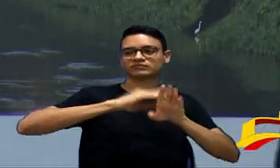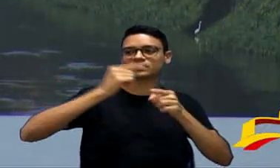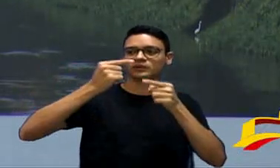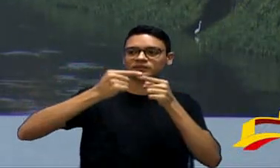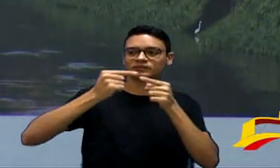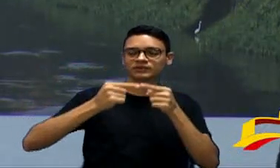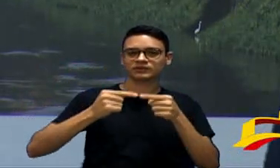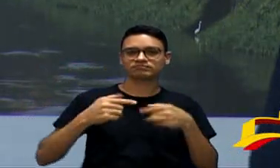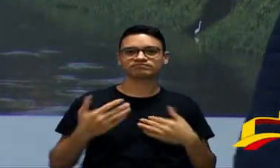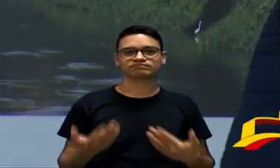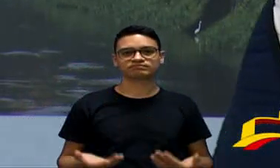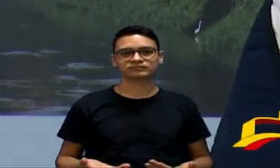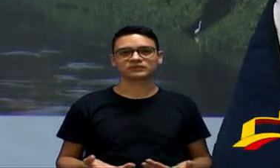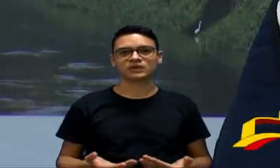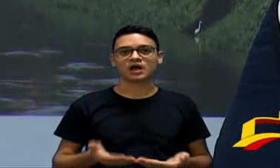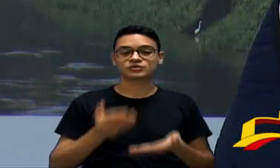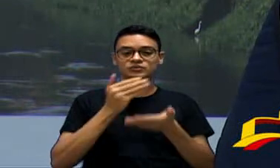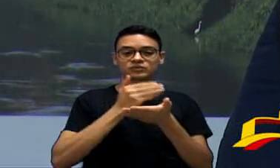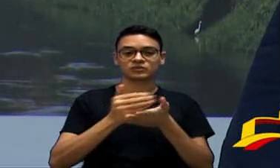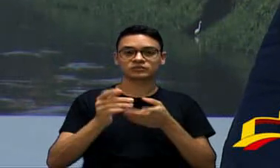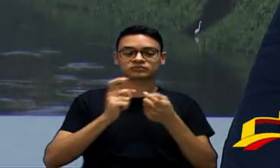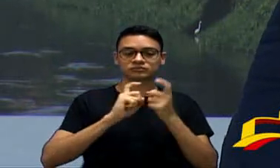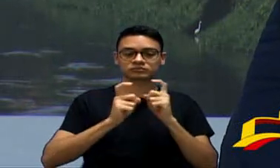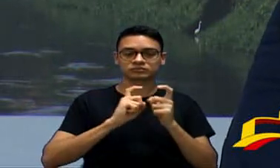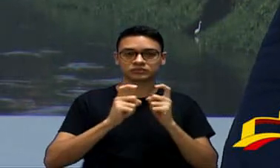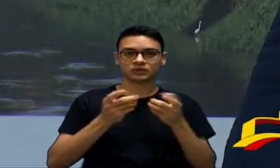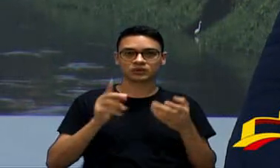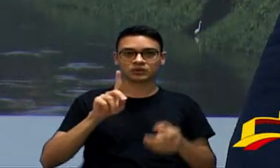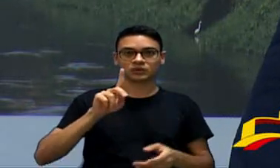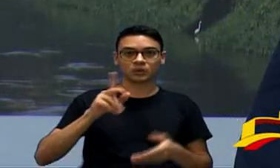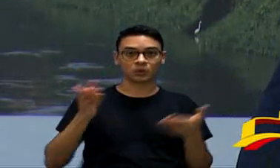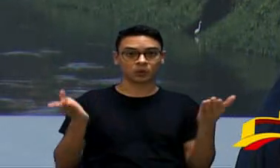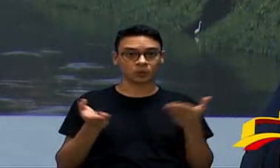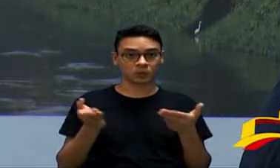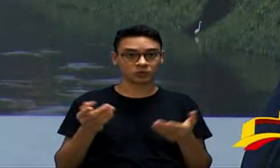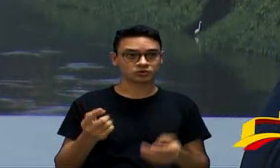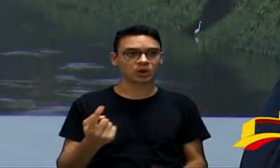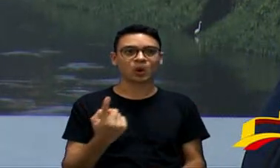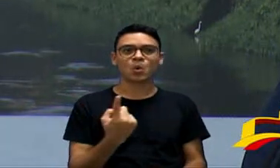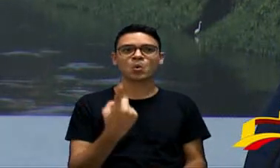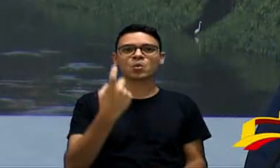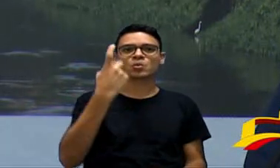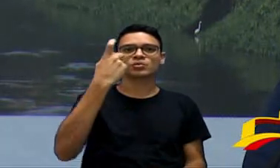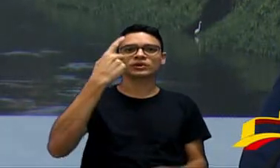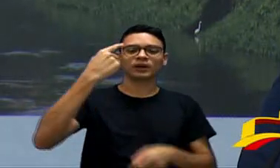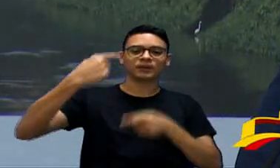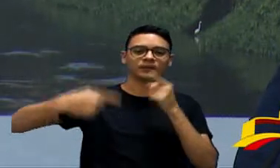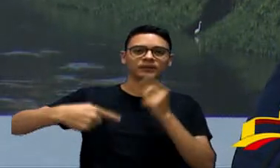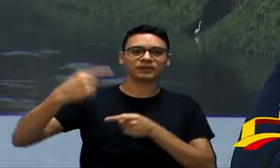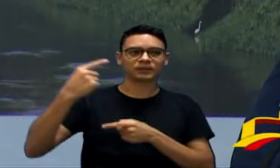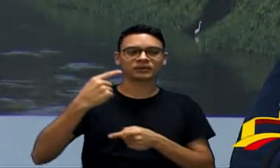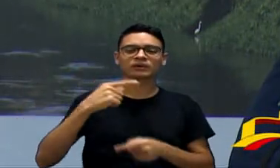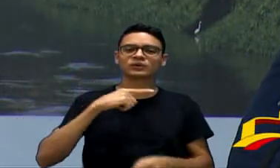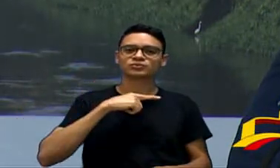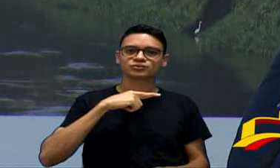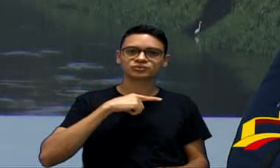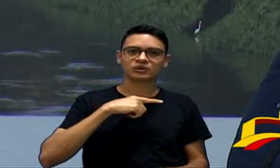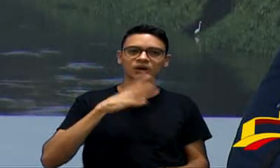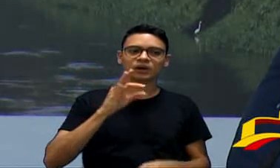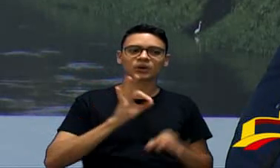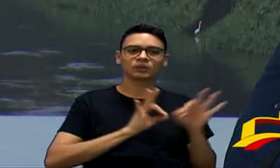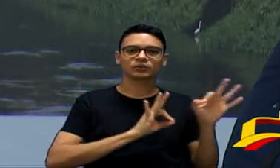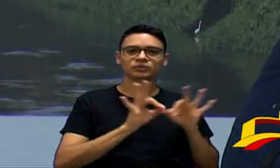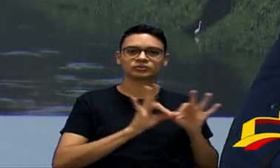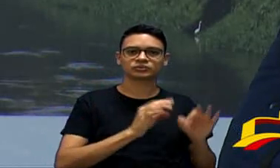começa uma sessão aqui. Hoje, presidente, a única discussão, entre aspas, que teve foi num